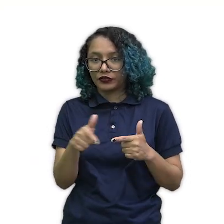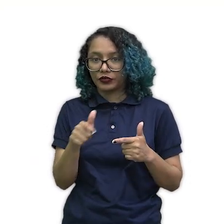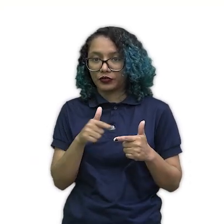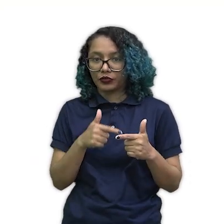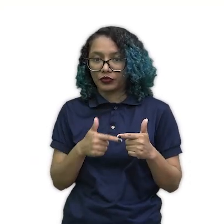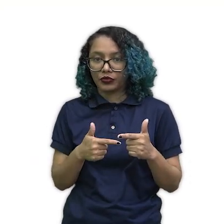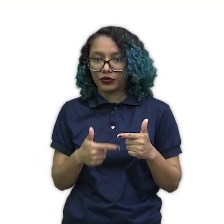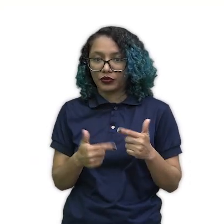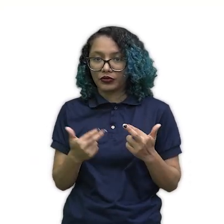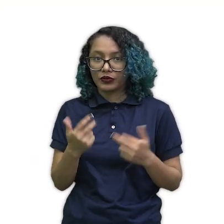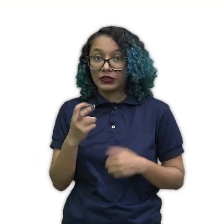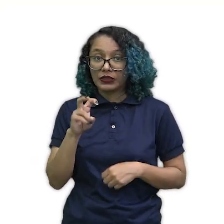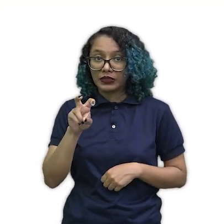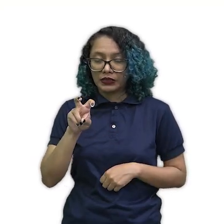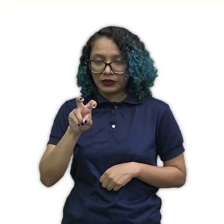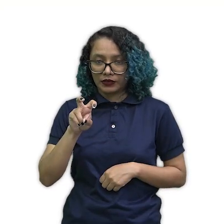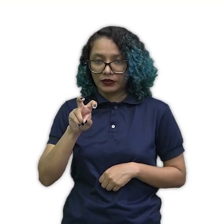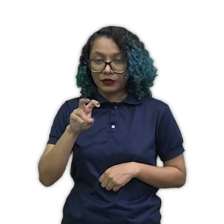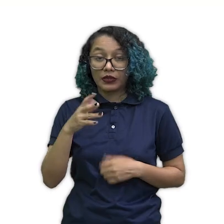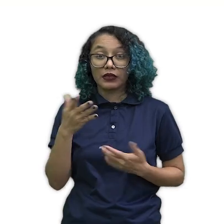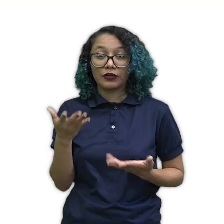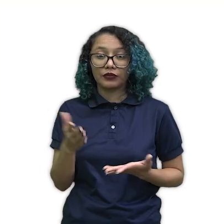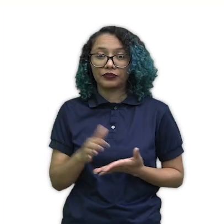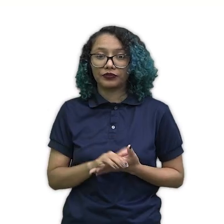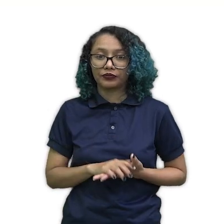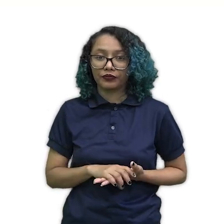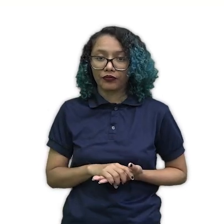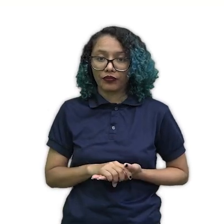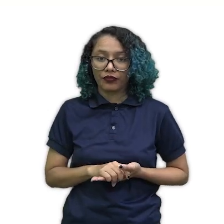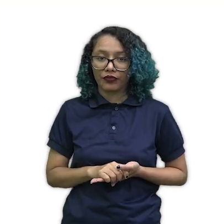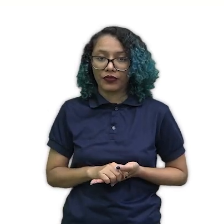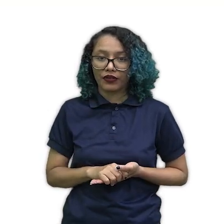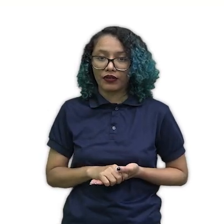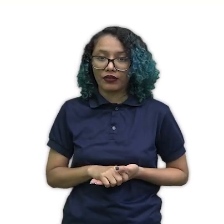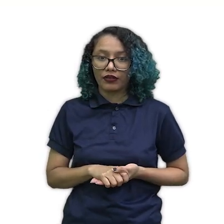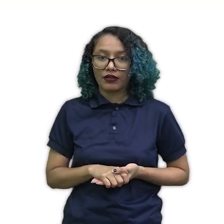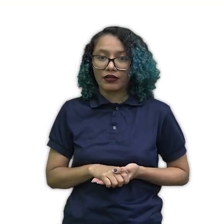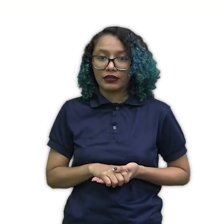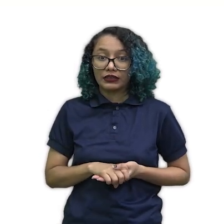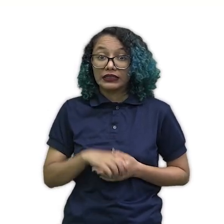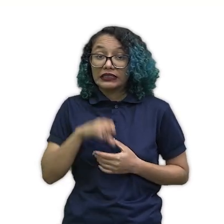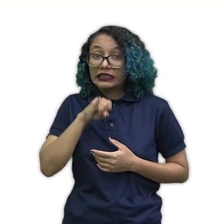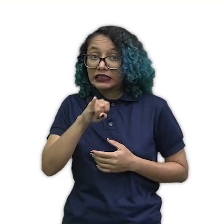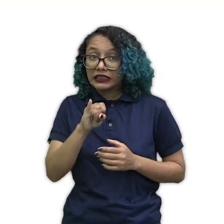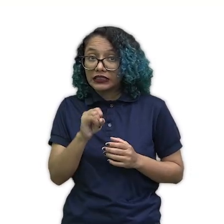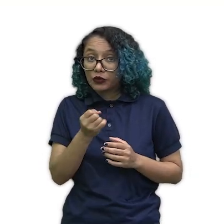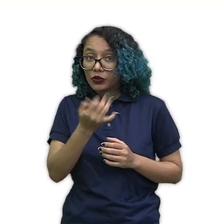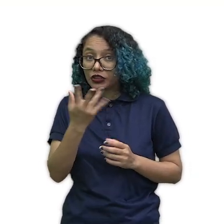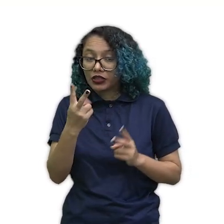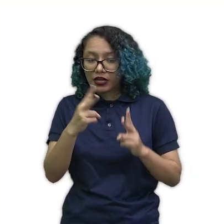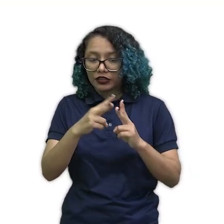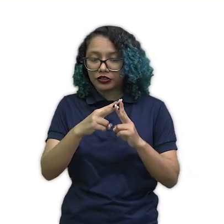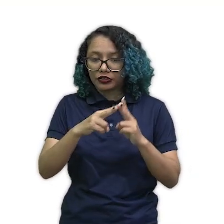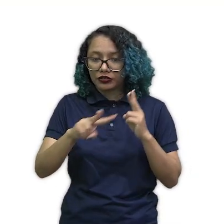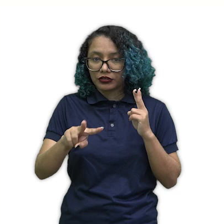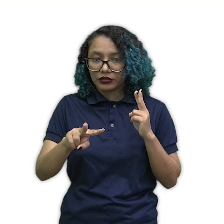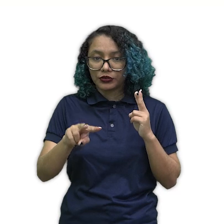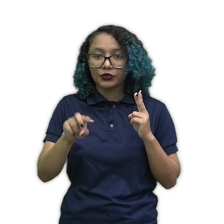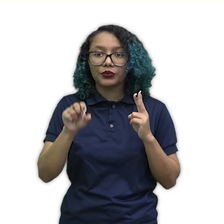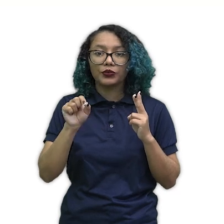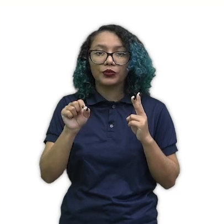por 2 é 5. Ou seja, numa quantidade ímpar de elementos, tá bom? A gente vai